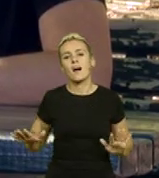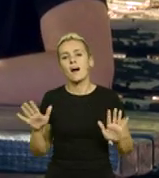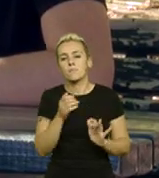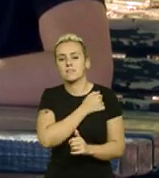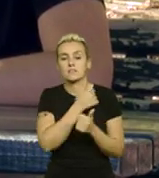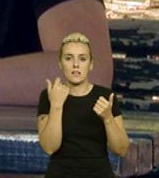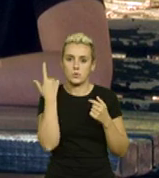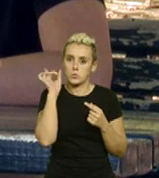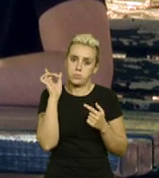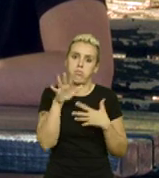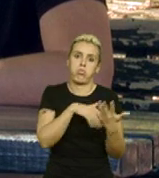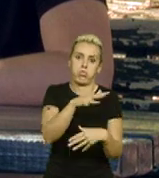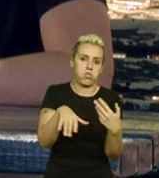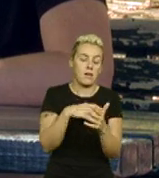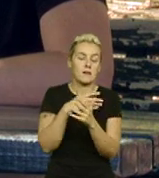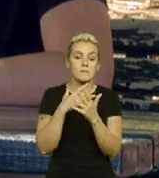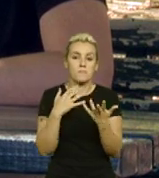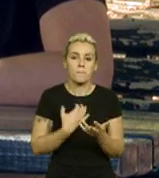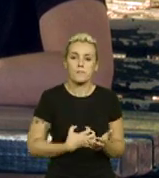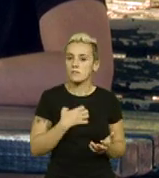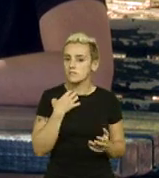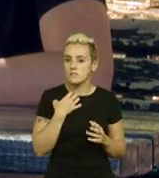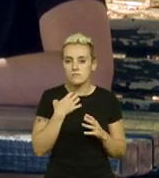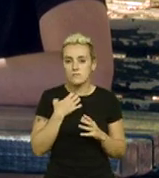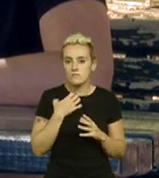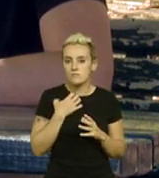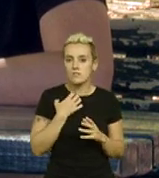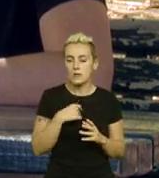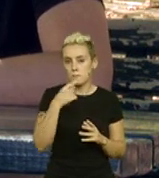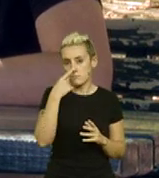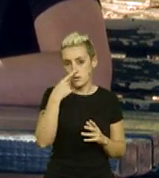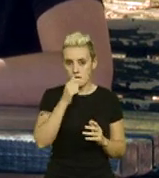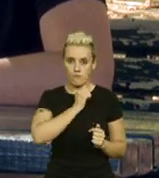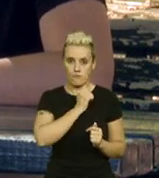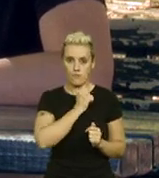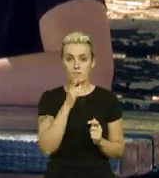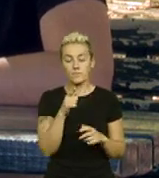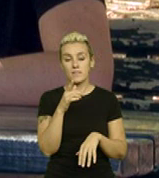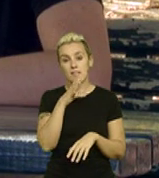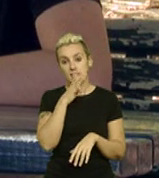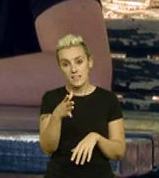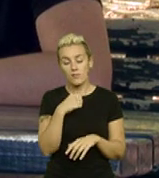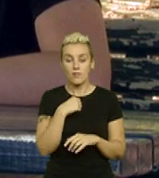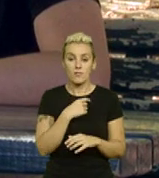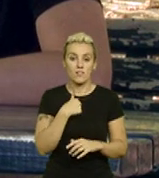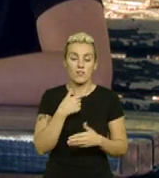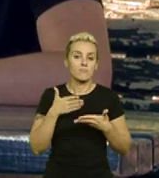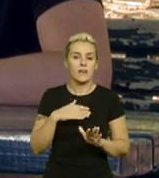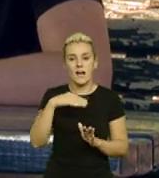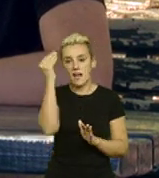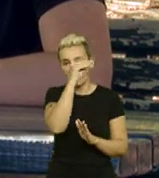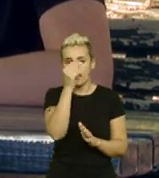calma que não teve uma grande cidade eu acho que quem é que eu prefiro tanto eu digo sou o canal rural